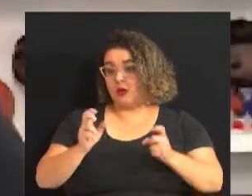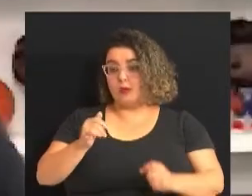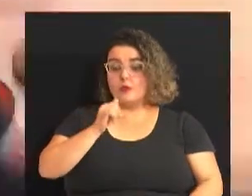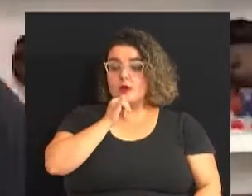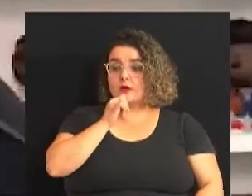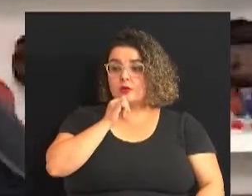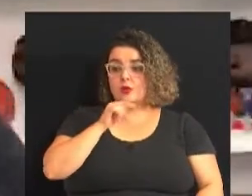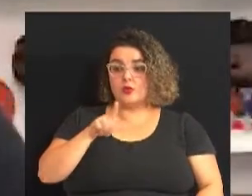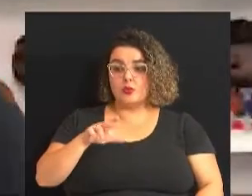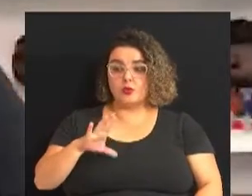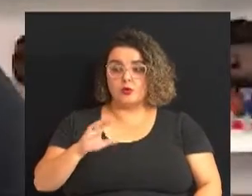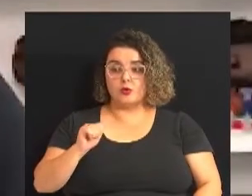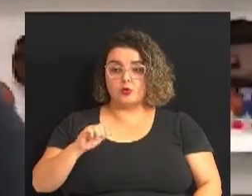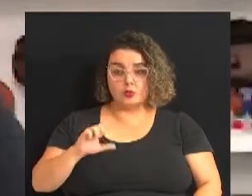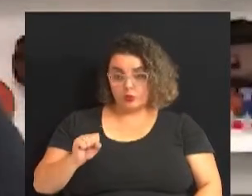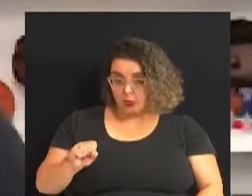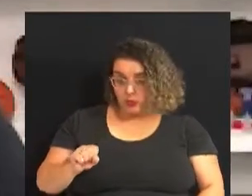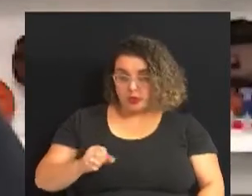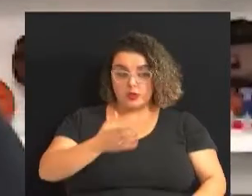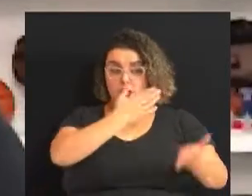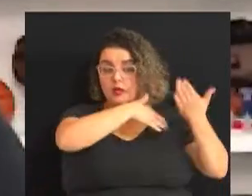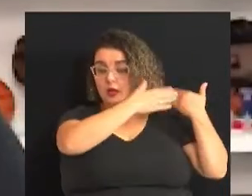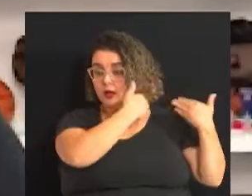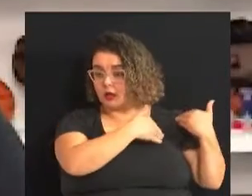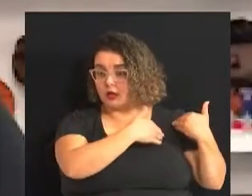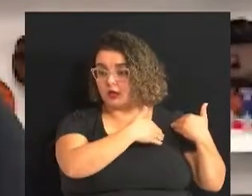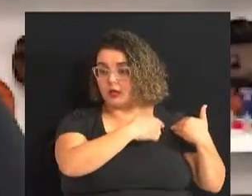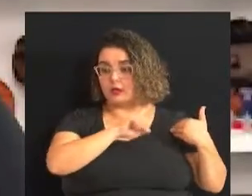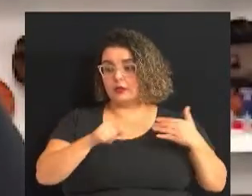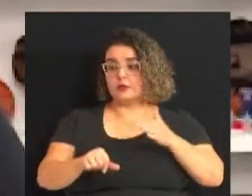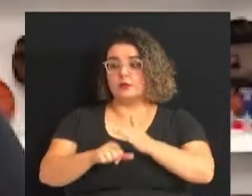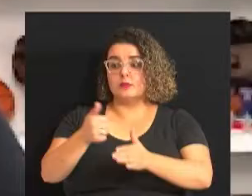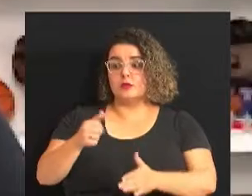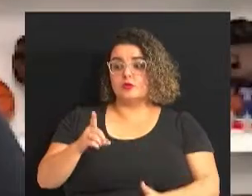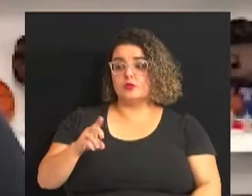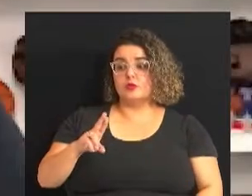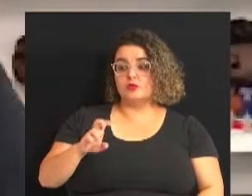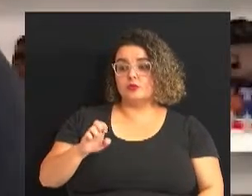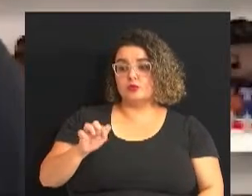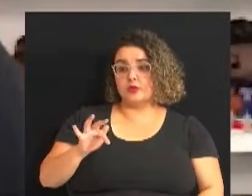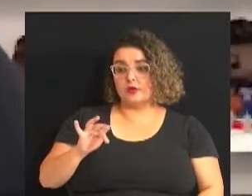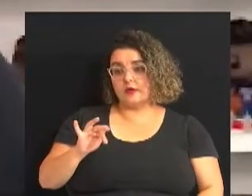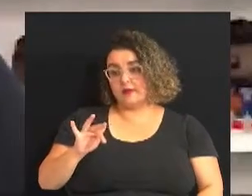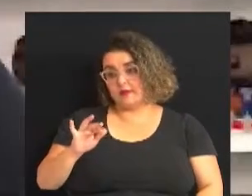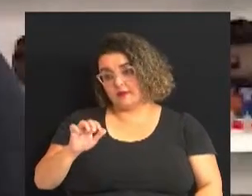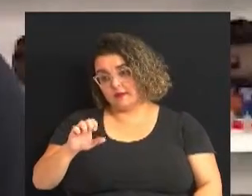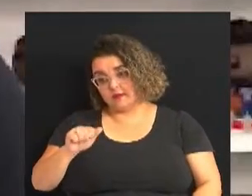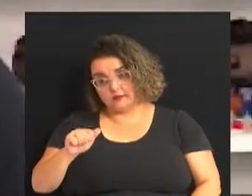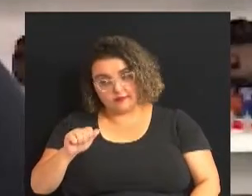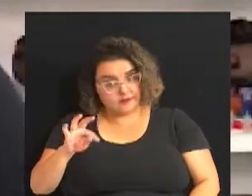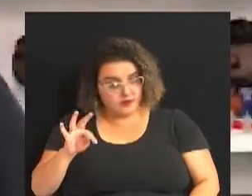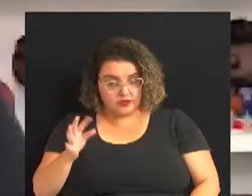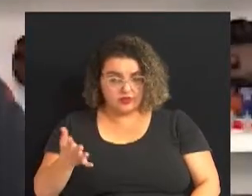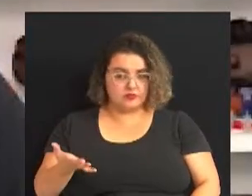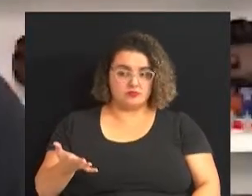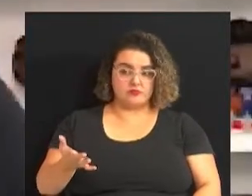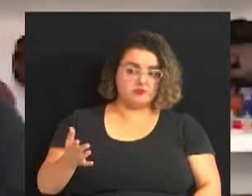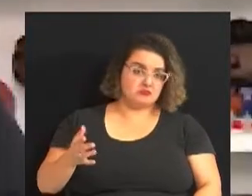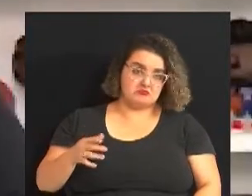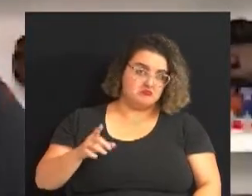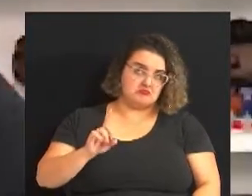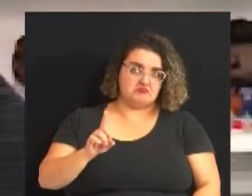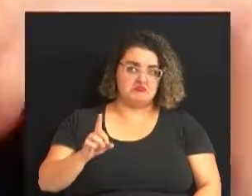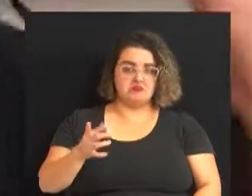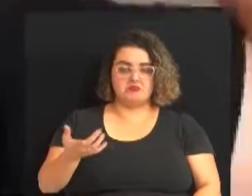Luka Doncic, há anos atrás, não ter sido a primeira escolha do draft, foi algo que eles não apostaram num esloveno que tinha